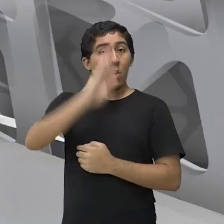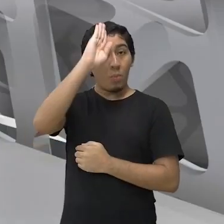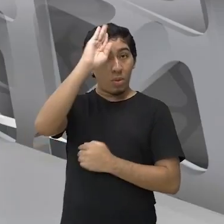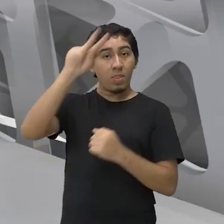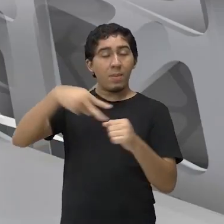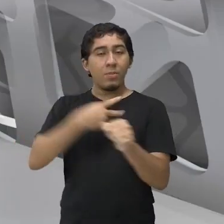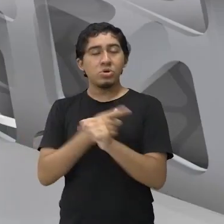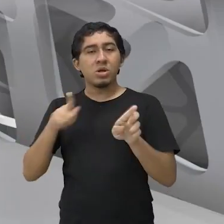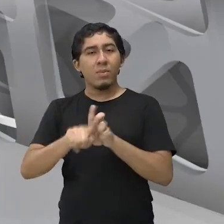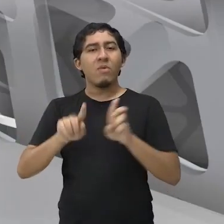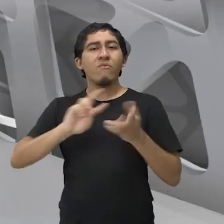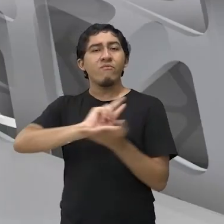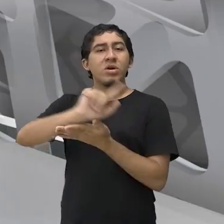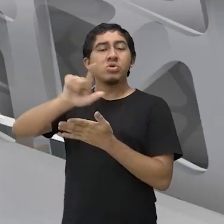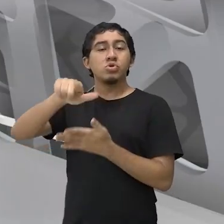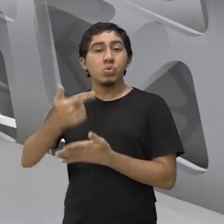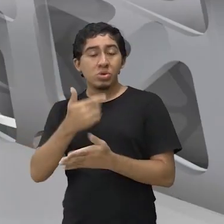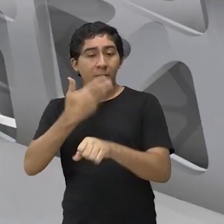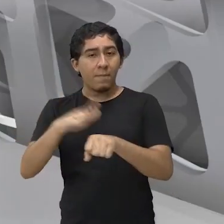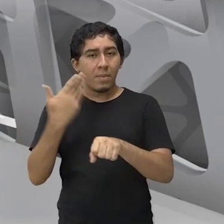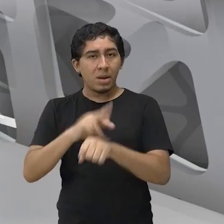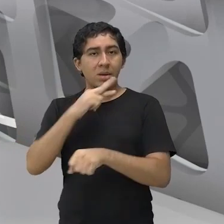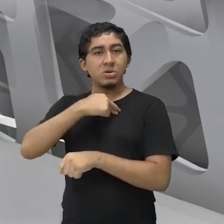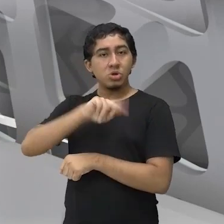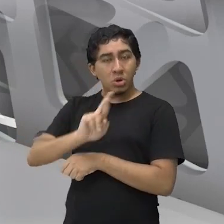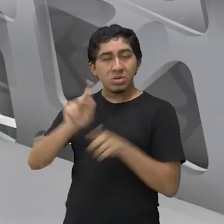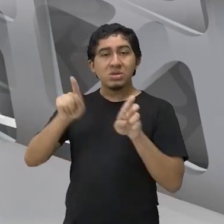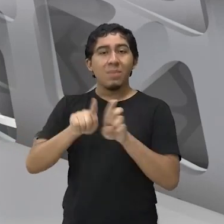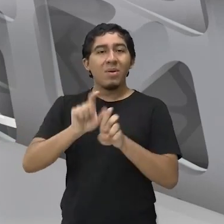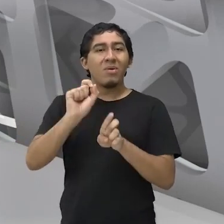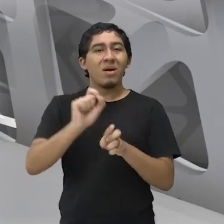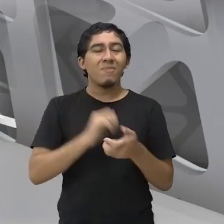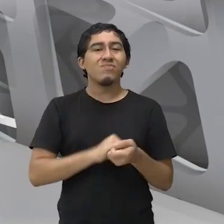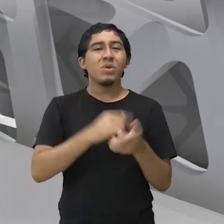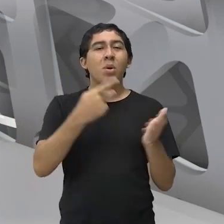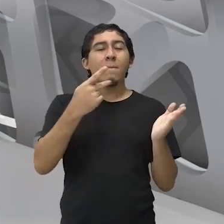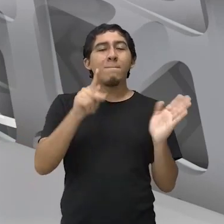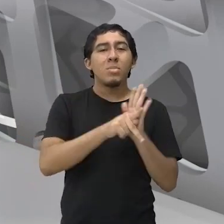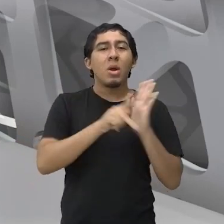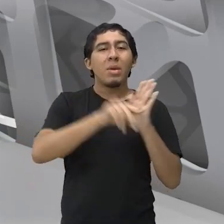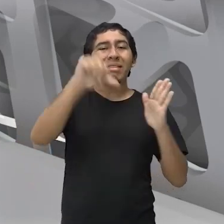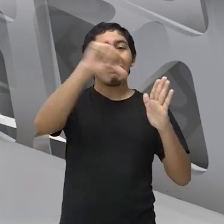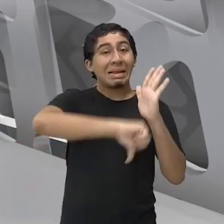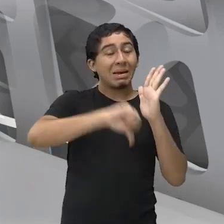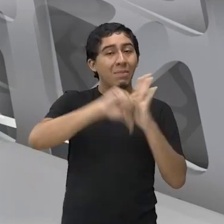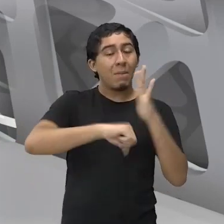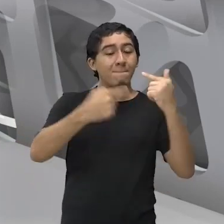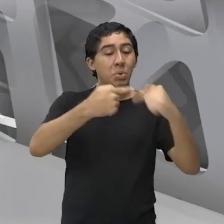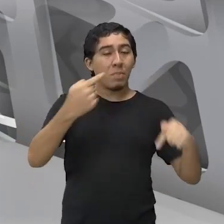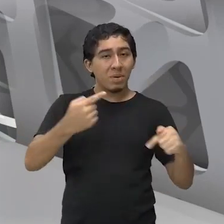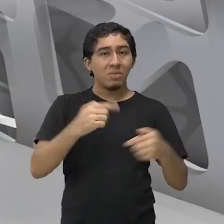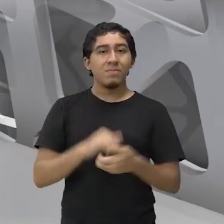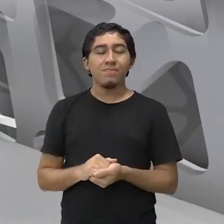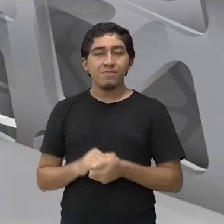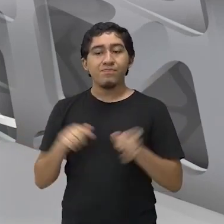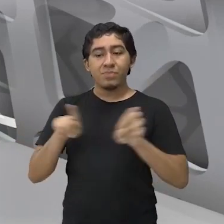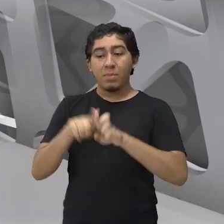práticas religiosas seriam condenadas, seriam proibidas aí pelo Império. E este cristianismo queria